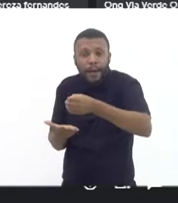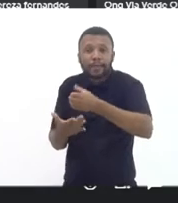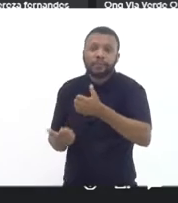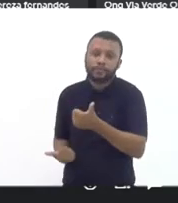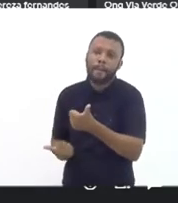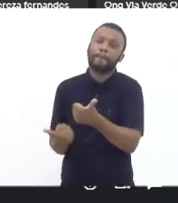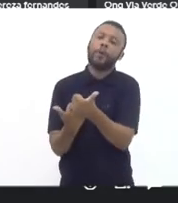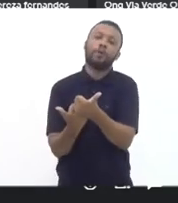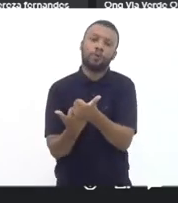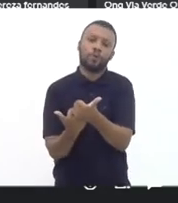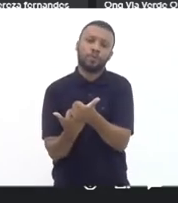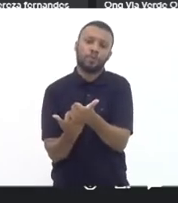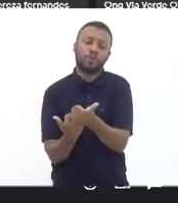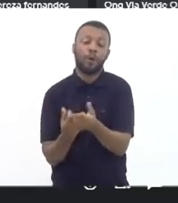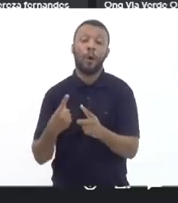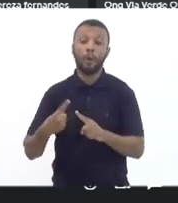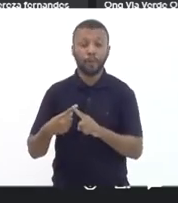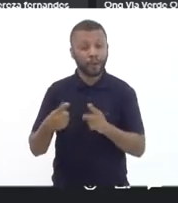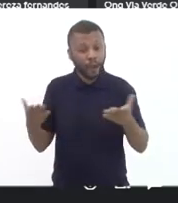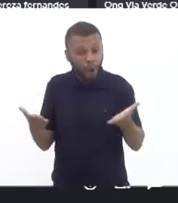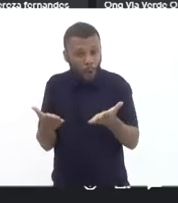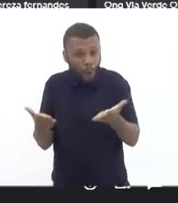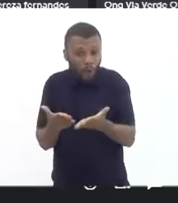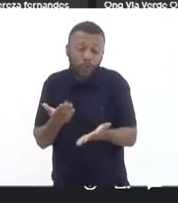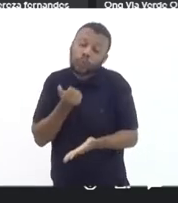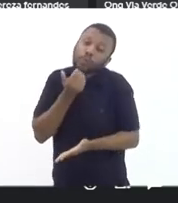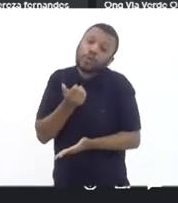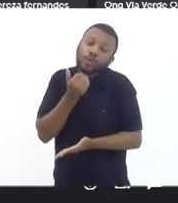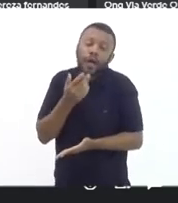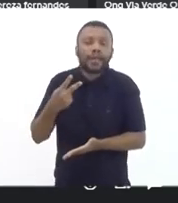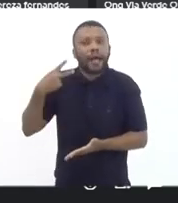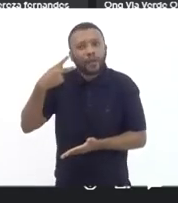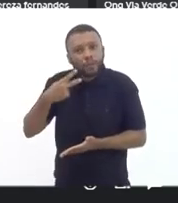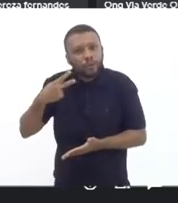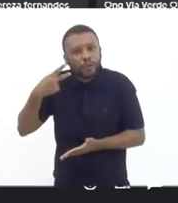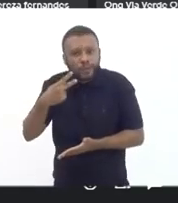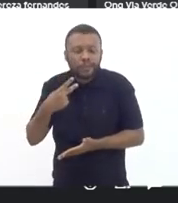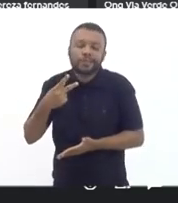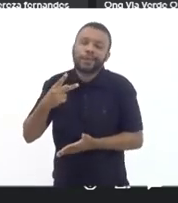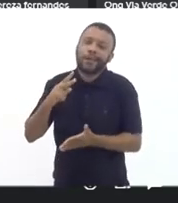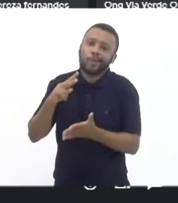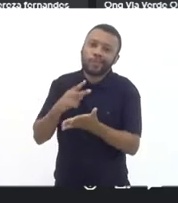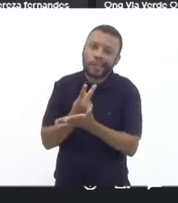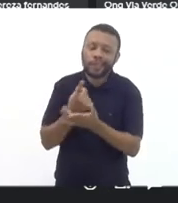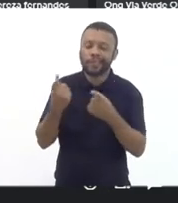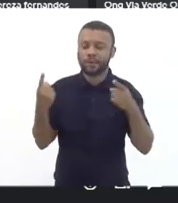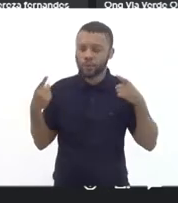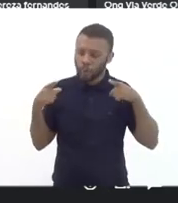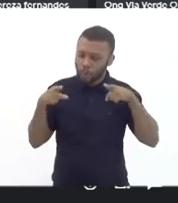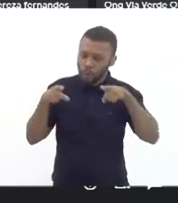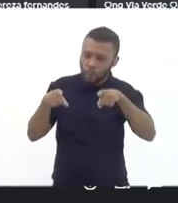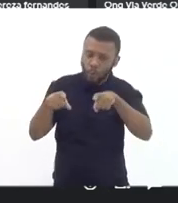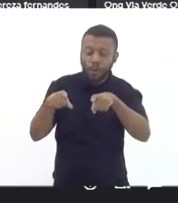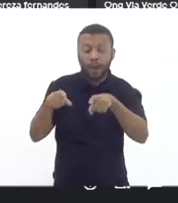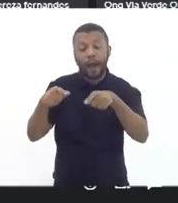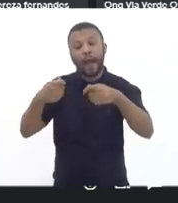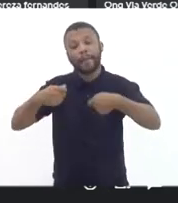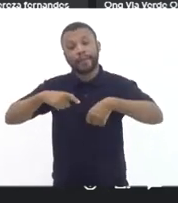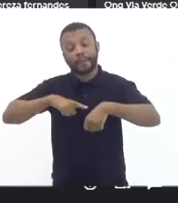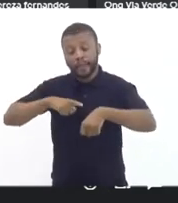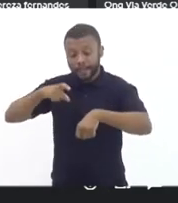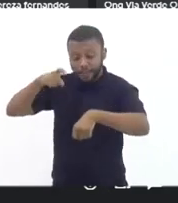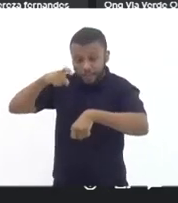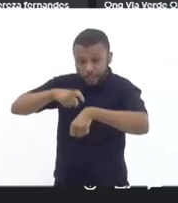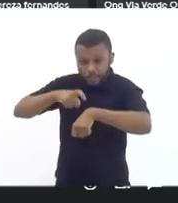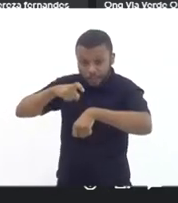adianta, meus queridos amigos e amigas, as políticas são concomitantes, elas devem ser de curto, médio e longo prazo. A